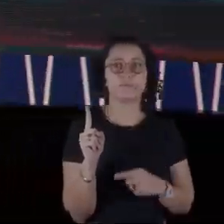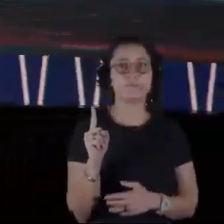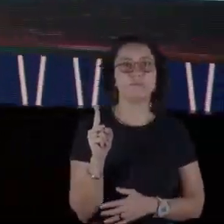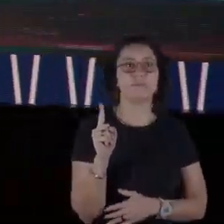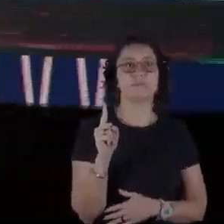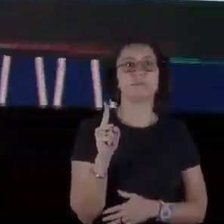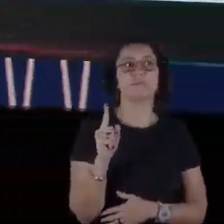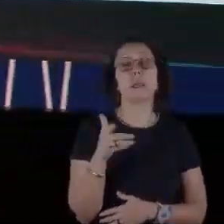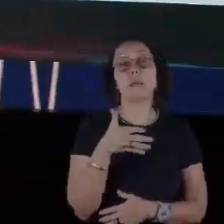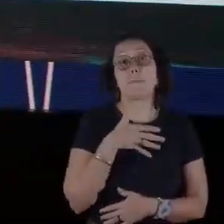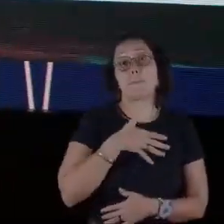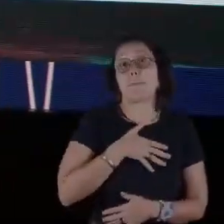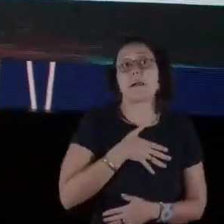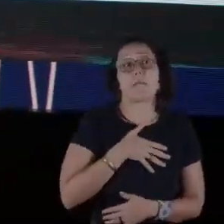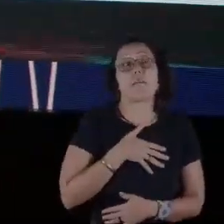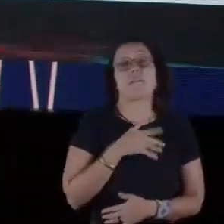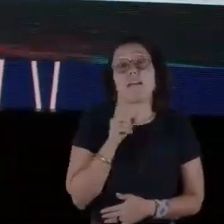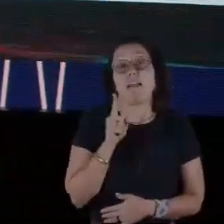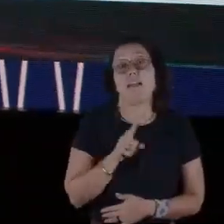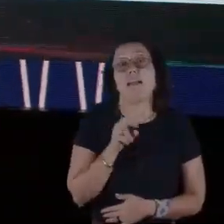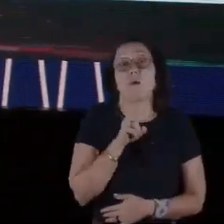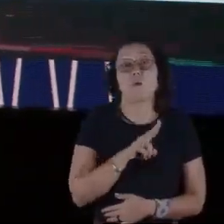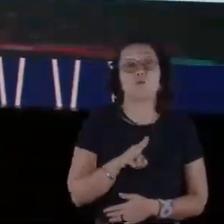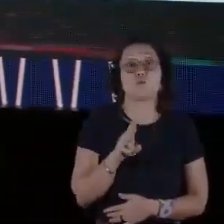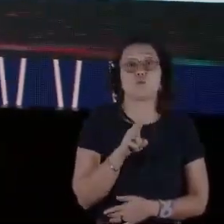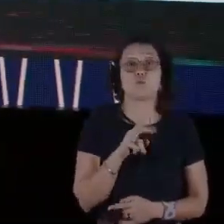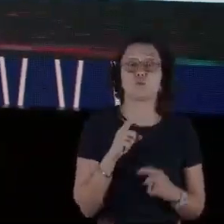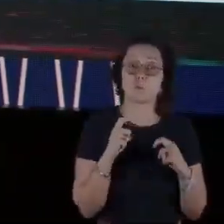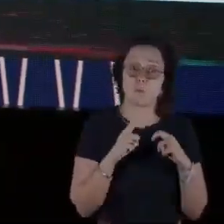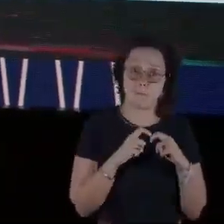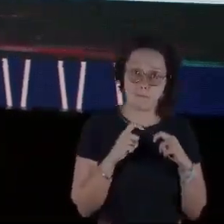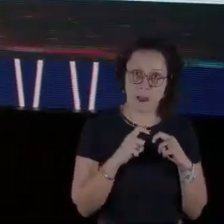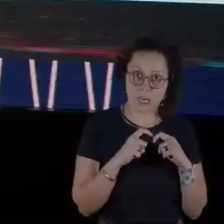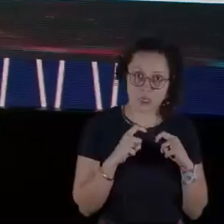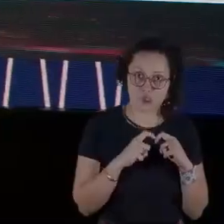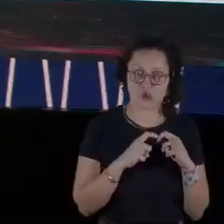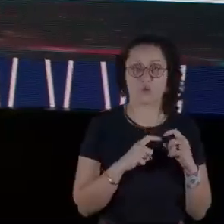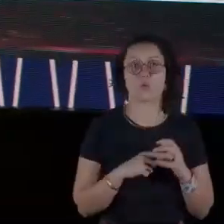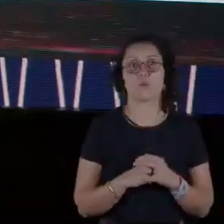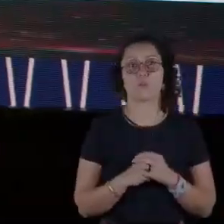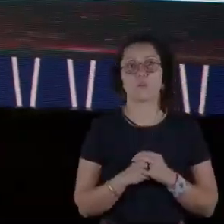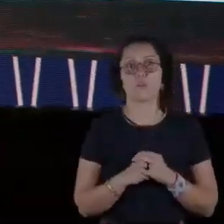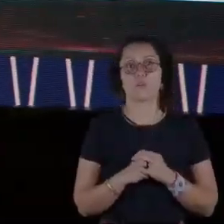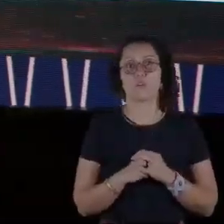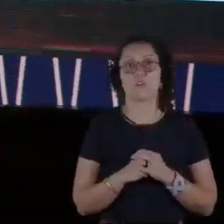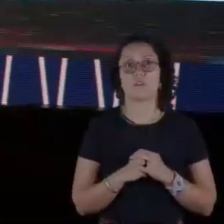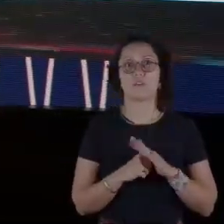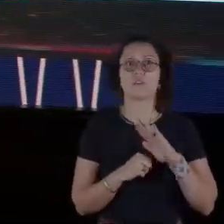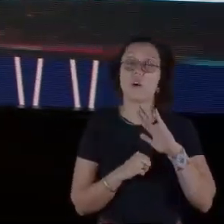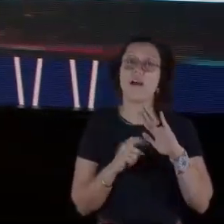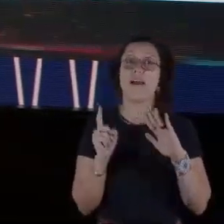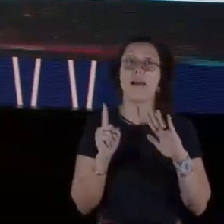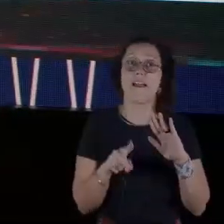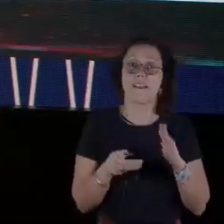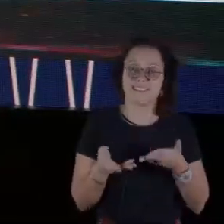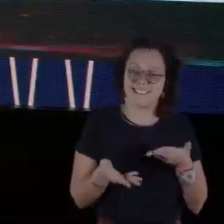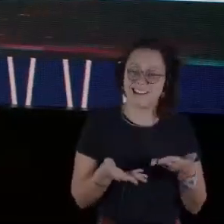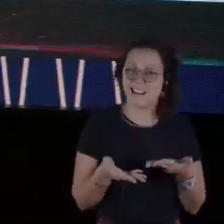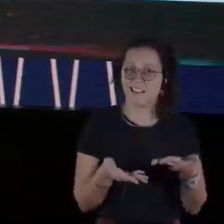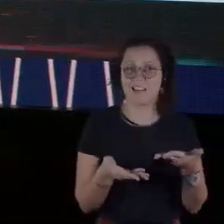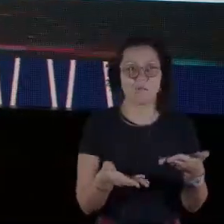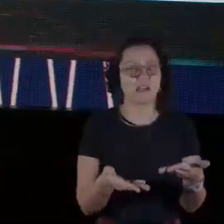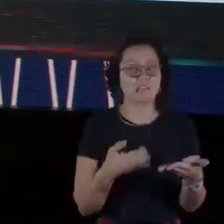esse, para mim, vai ser um dos usos medicinais em que canabidiol vai ser tratamento de primeira